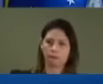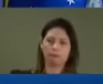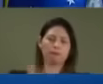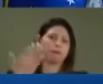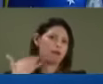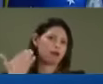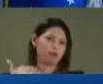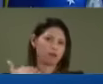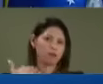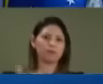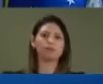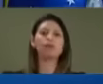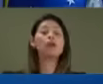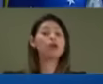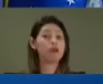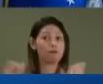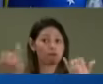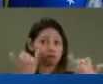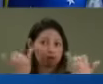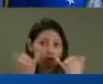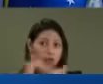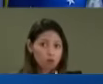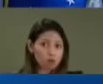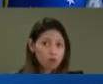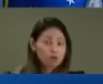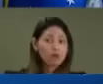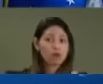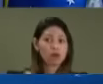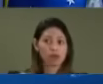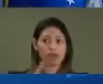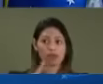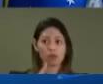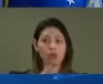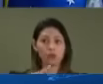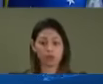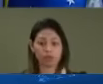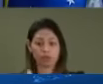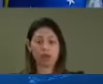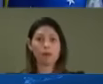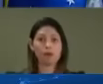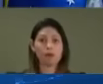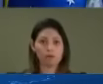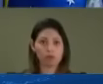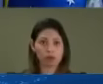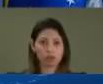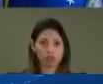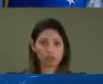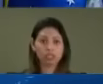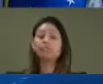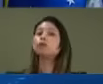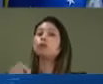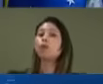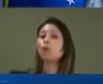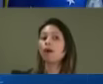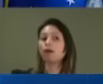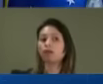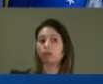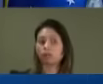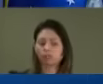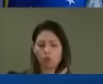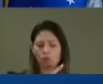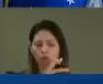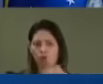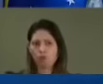Destaque-se aqui ainda que as operações de saneamento e infraestrutura no ano passado